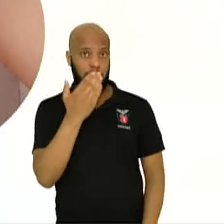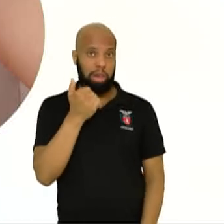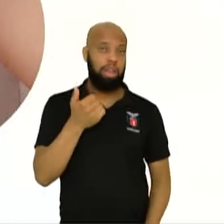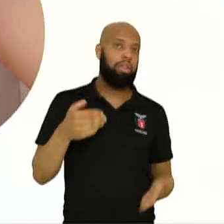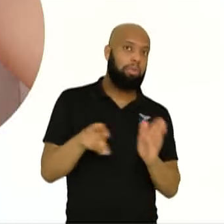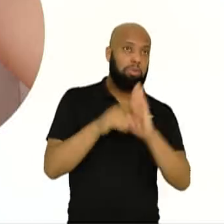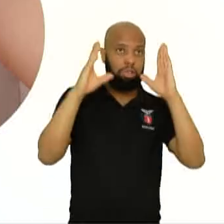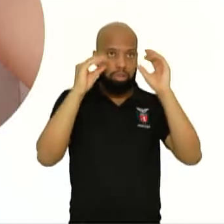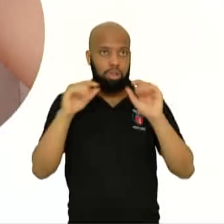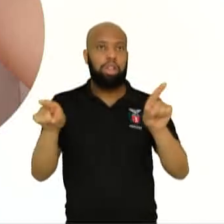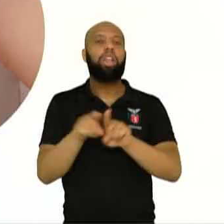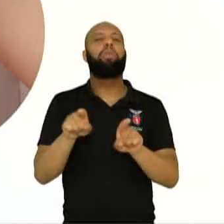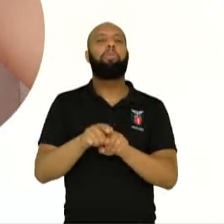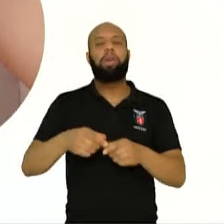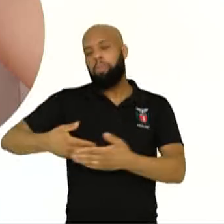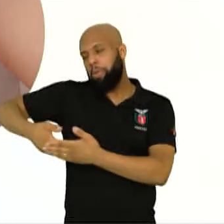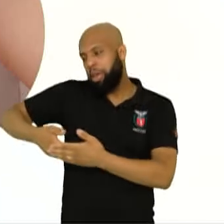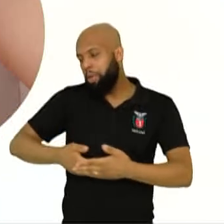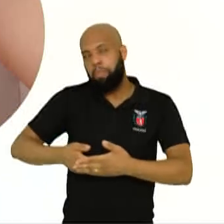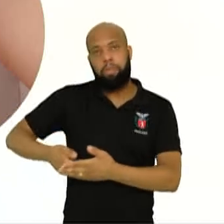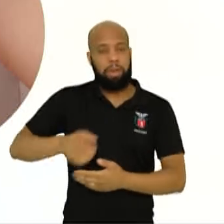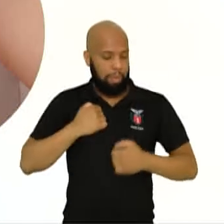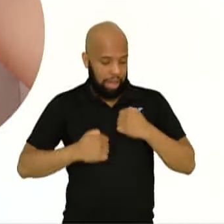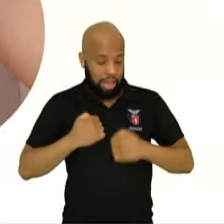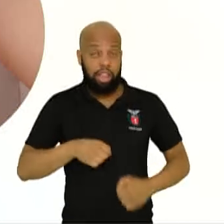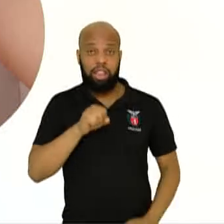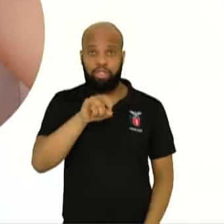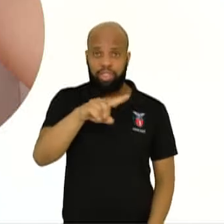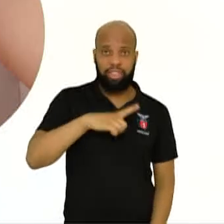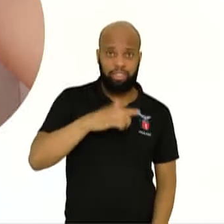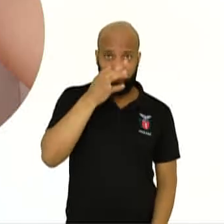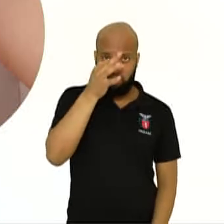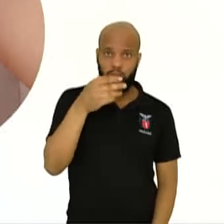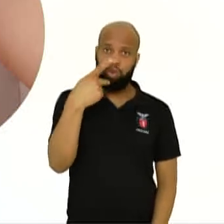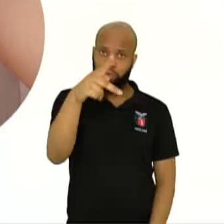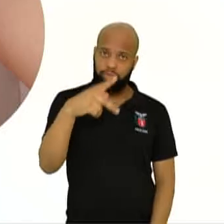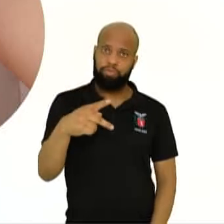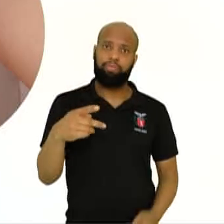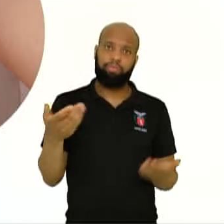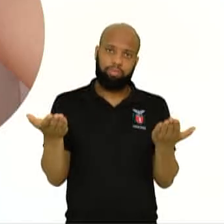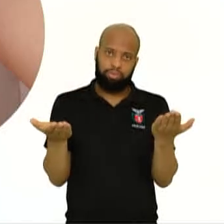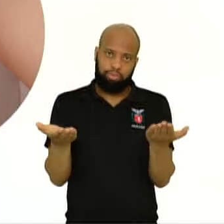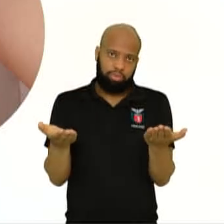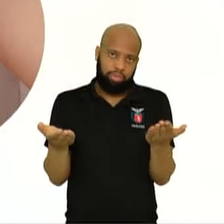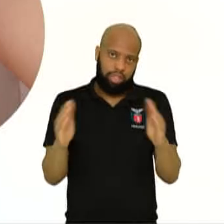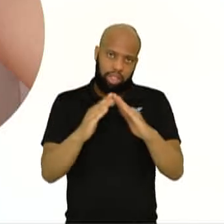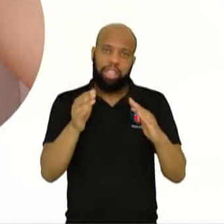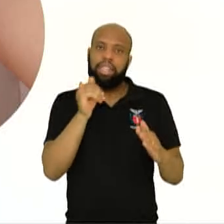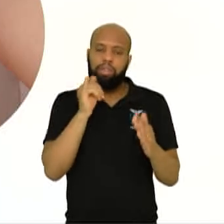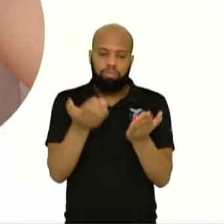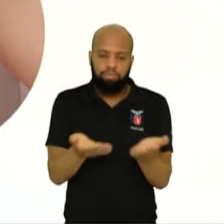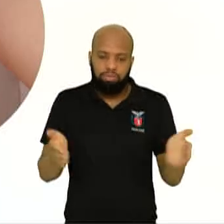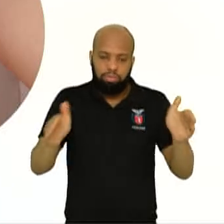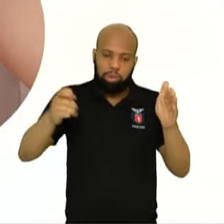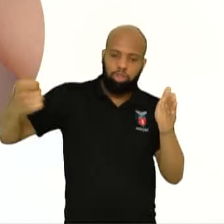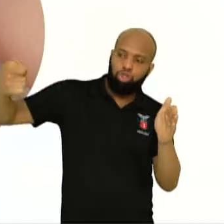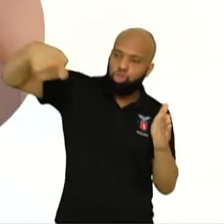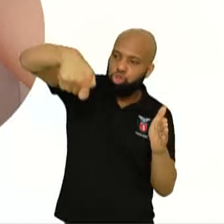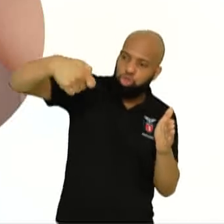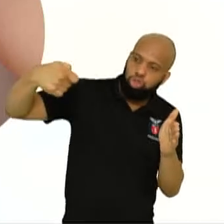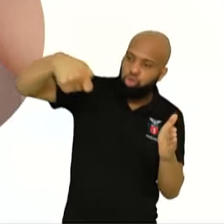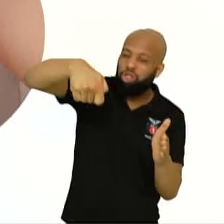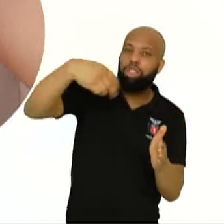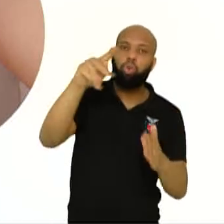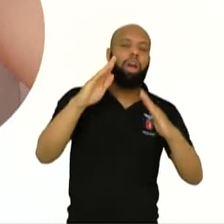fusão, condensação, que é a quarta, e a quinta e última mudança que a gente vai relembrar é a